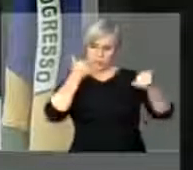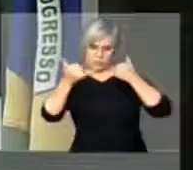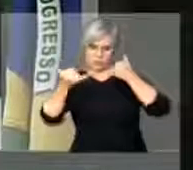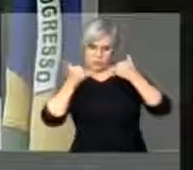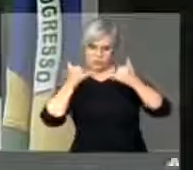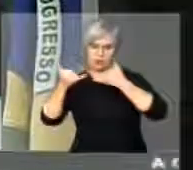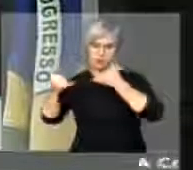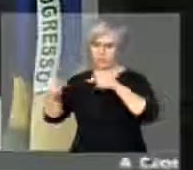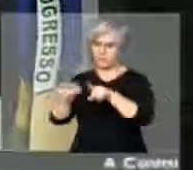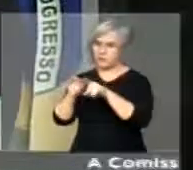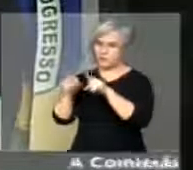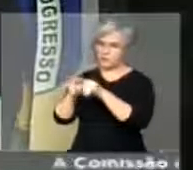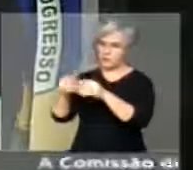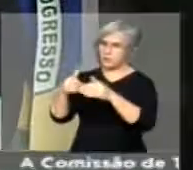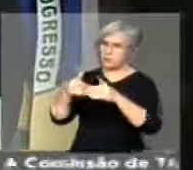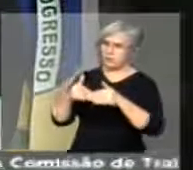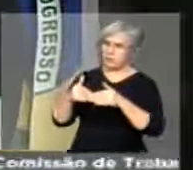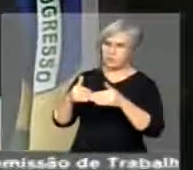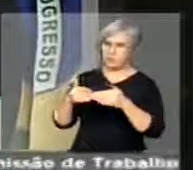que houvesse cancelamento.